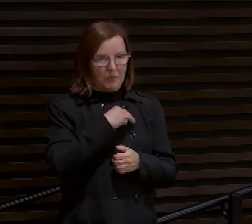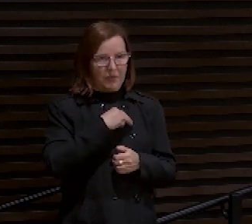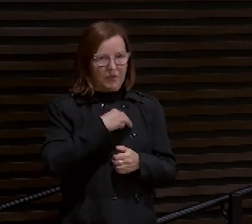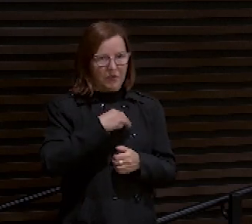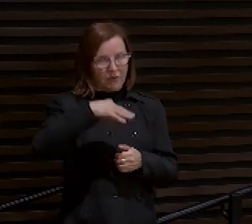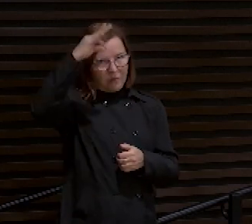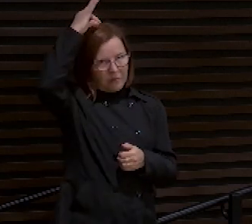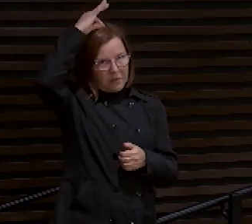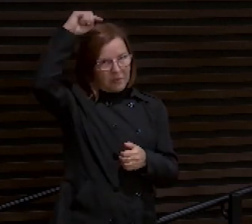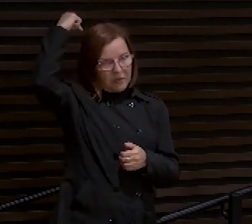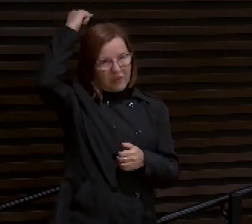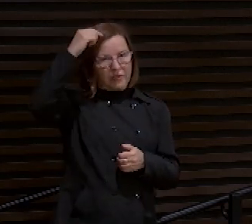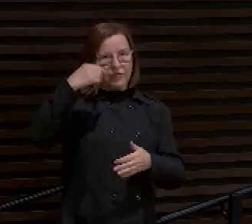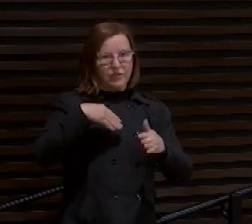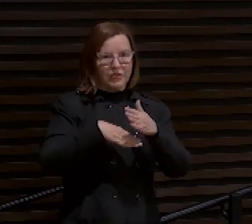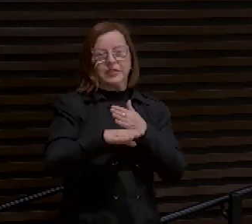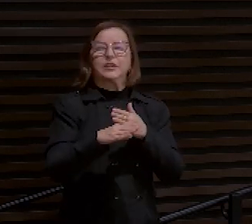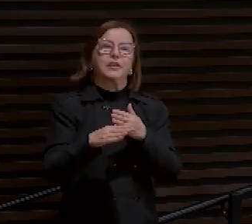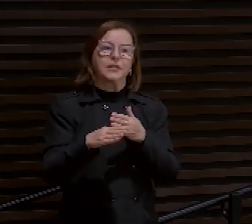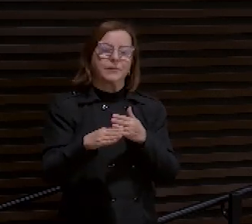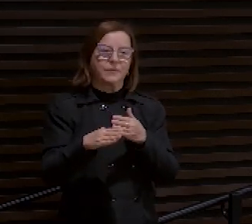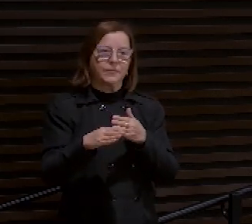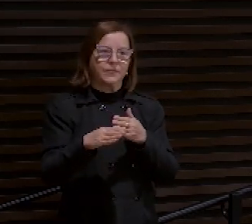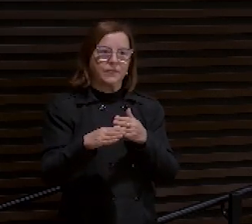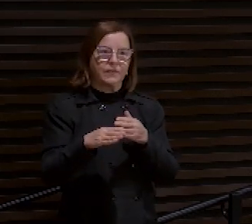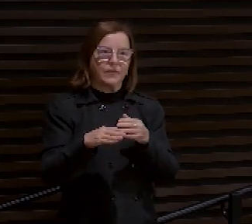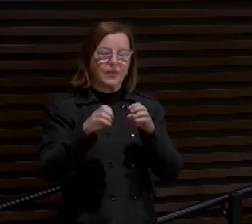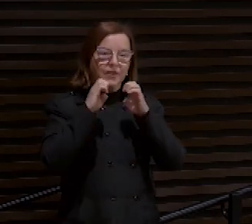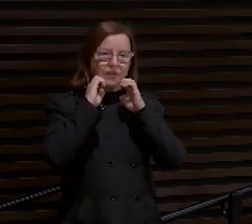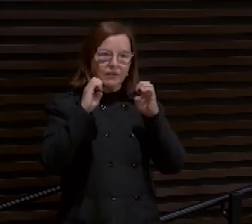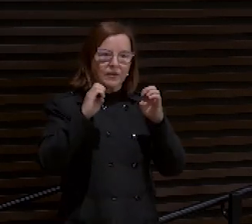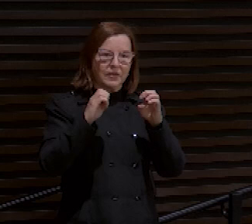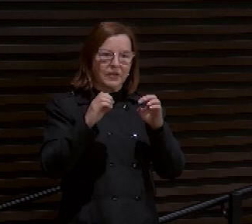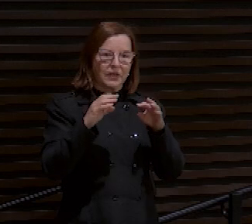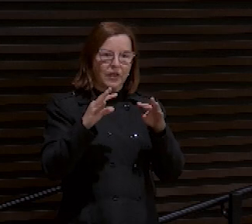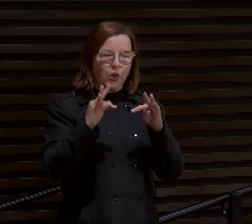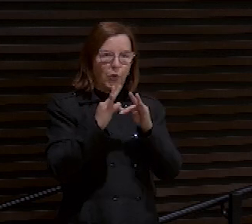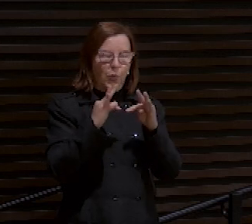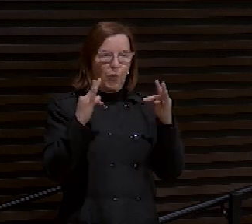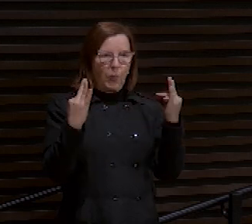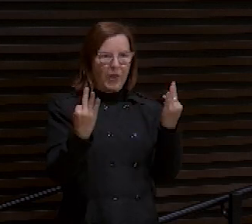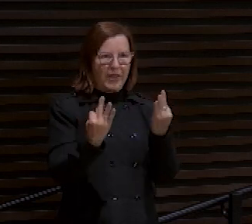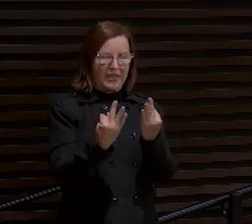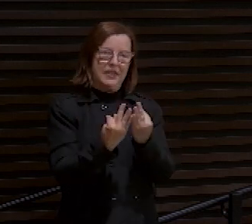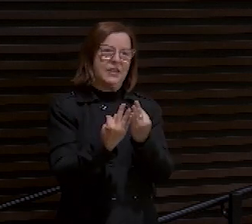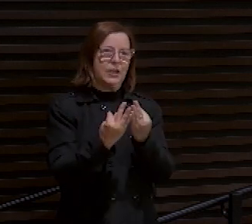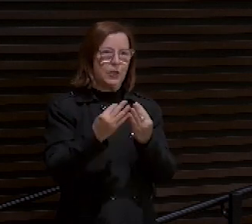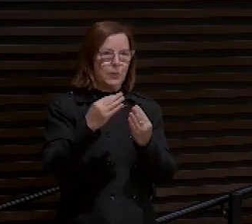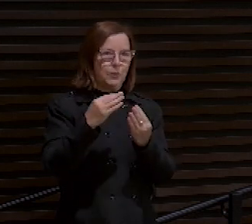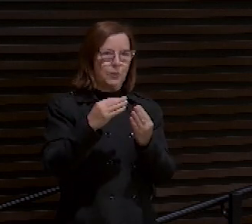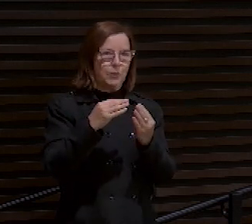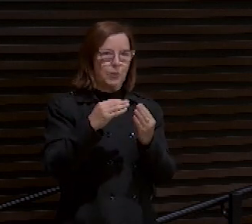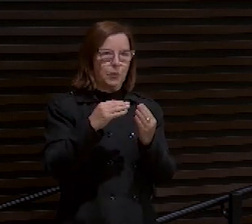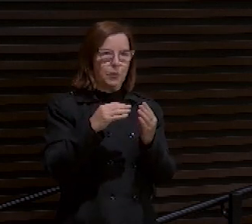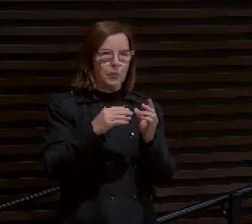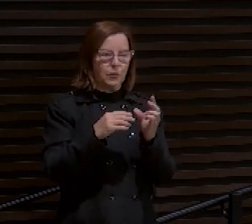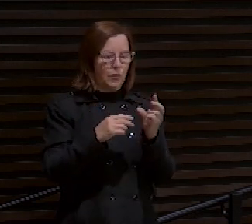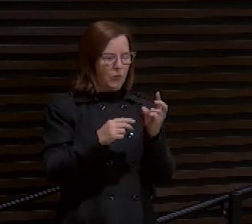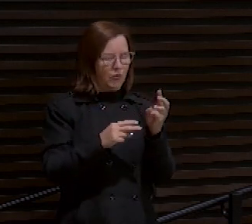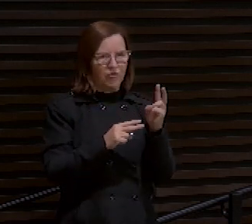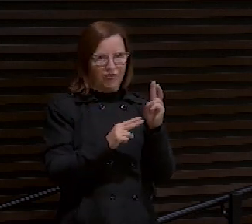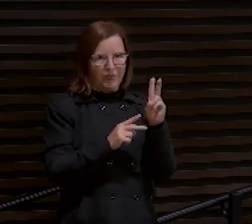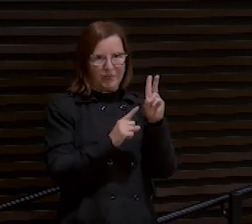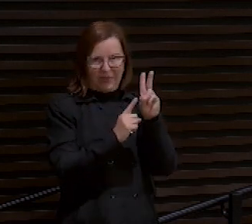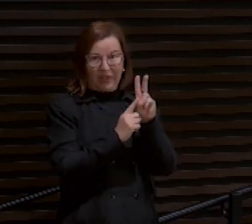selvagem do Equador, a tribo dos Waldames, dos Aucas, uma tribo perigosa.